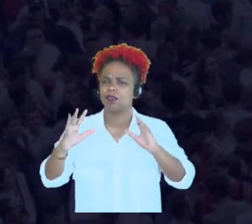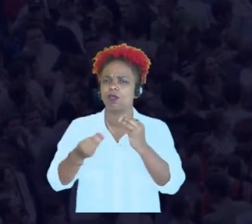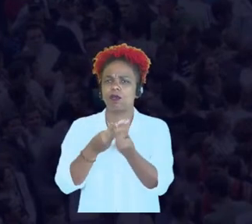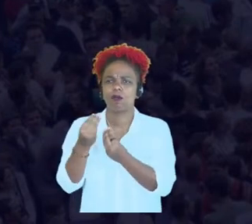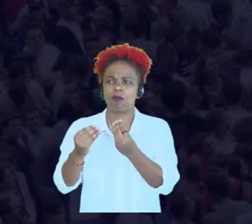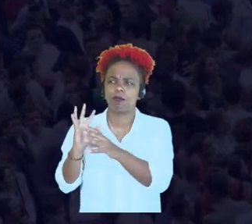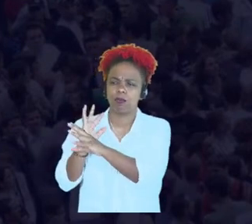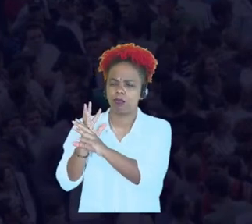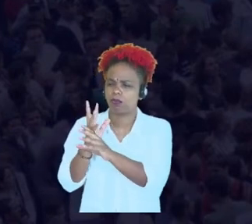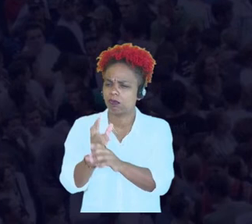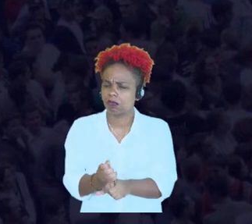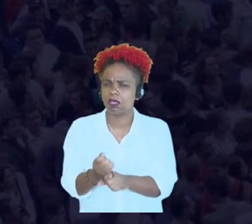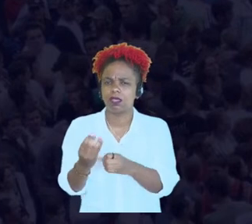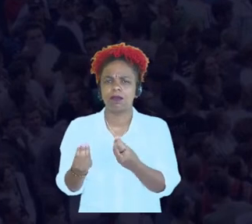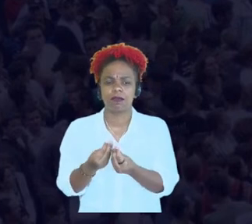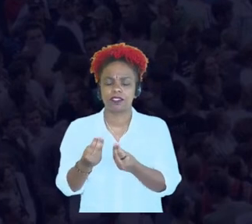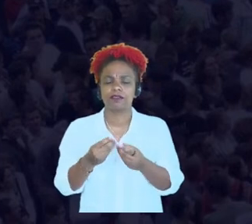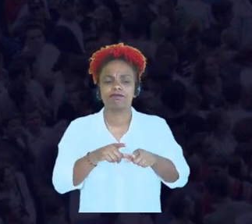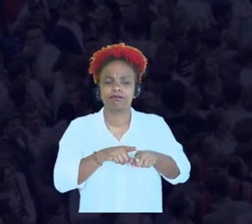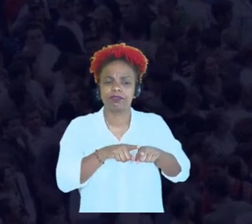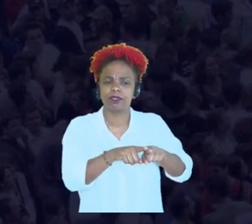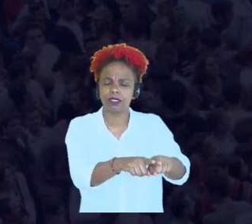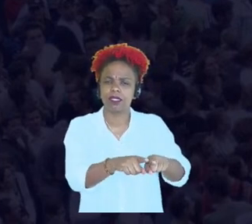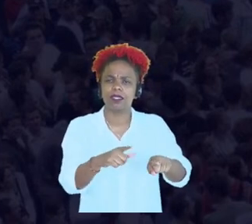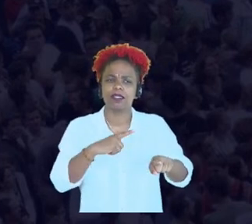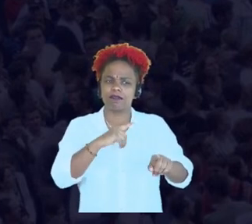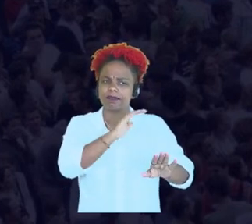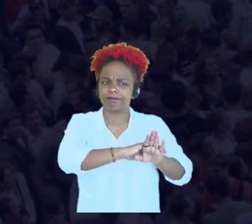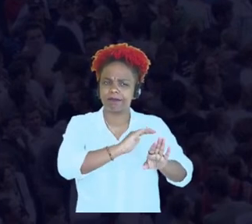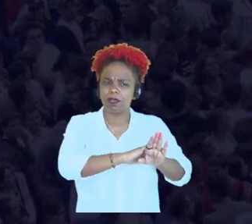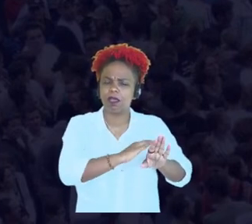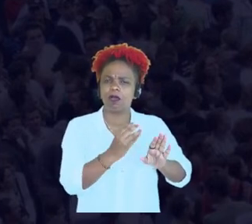muitas vezes tinham pouca base ideológica.